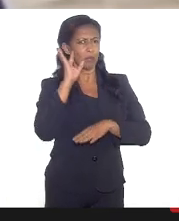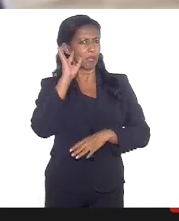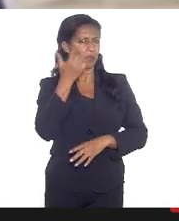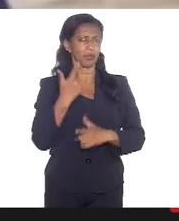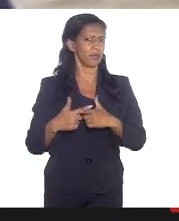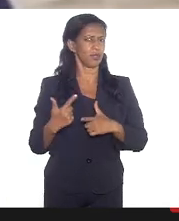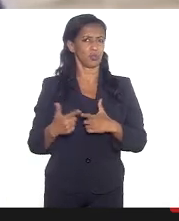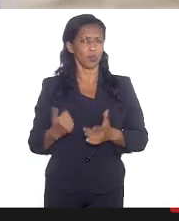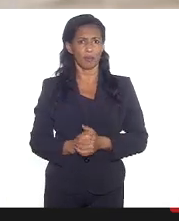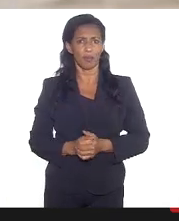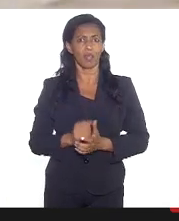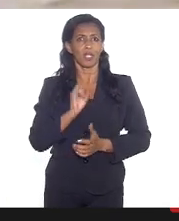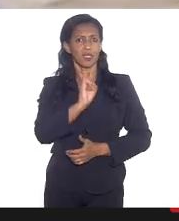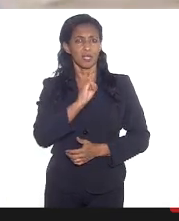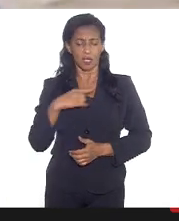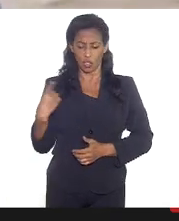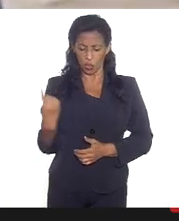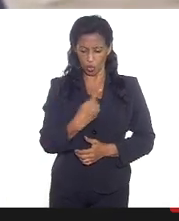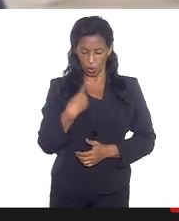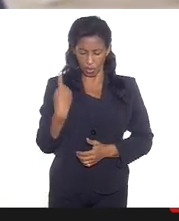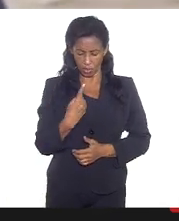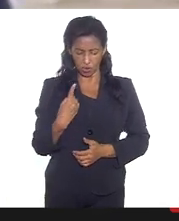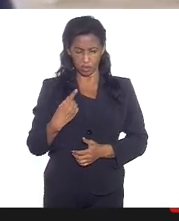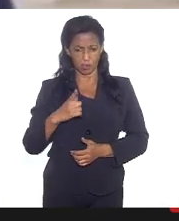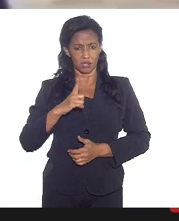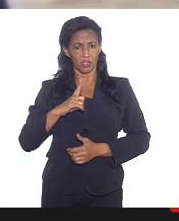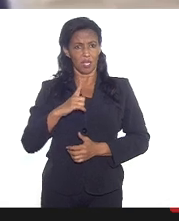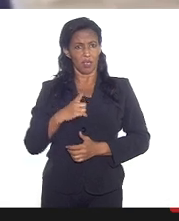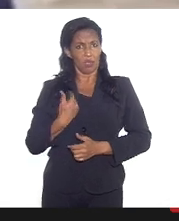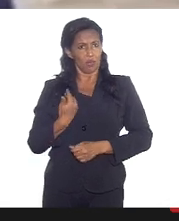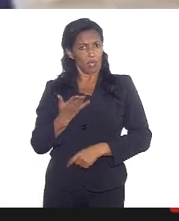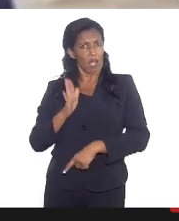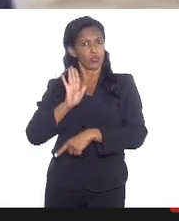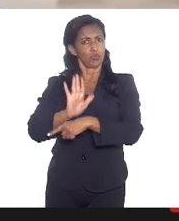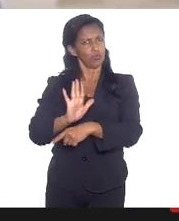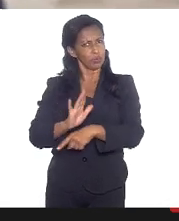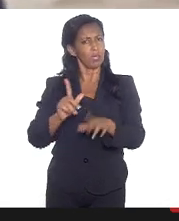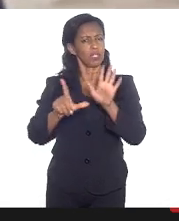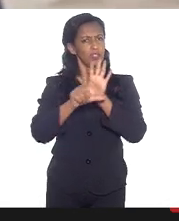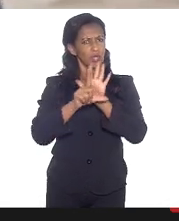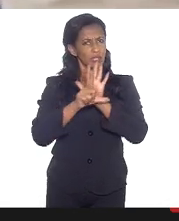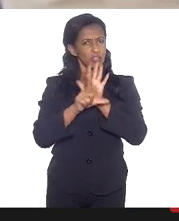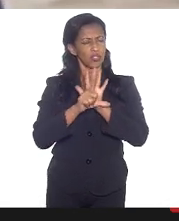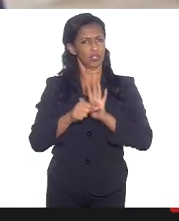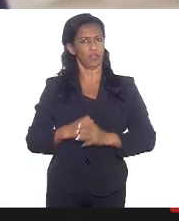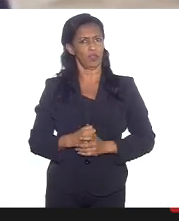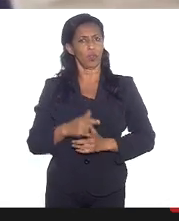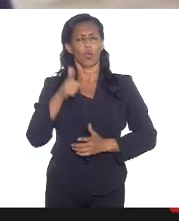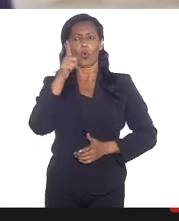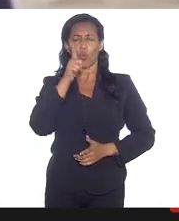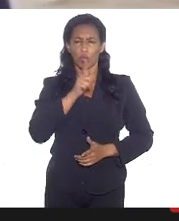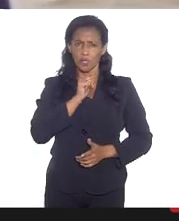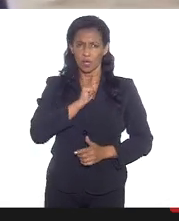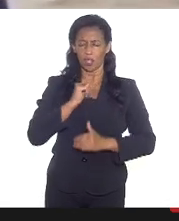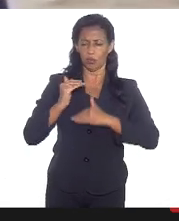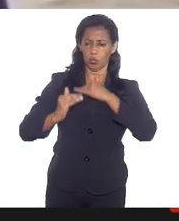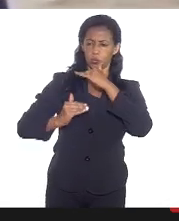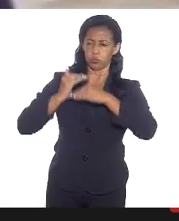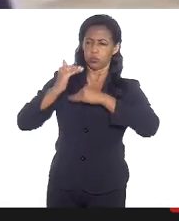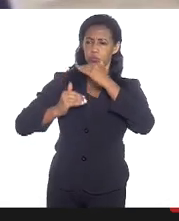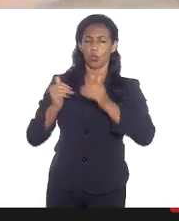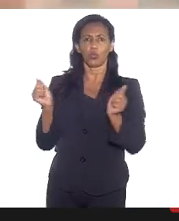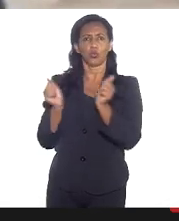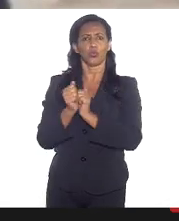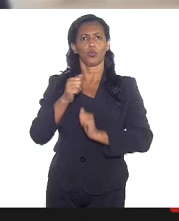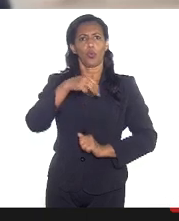problemas, se nós dermos a nossa contribuição legislativa, conseguimos construir aí com o Ministério